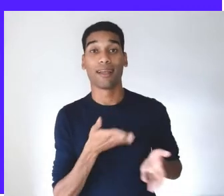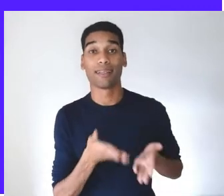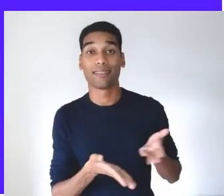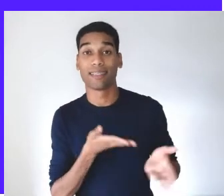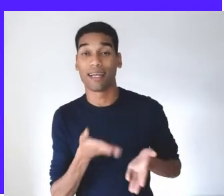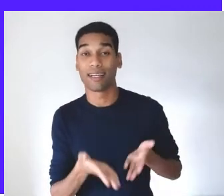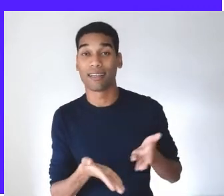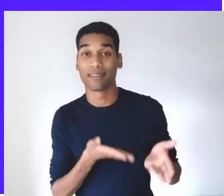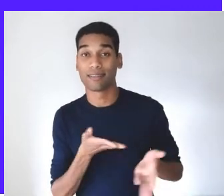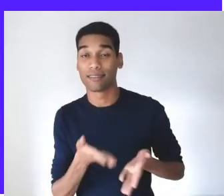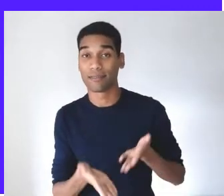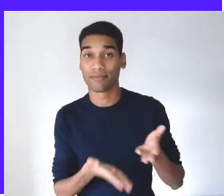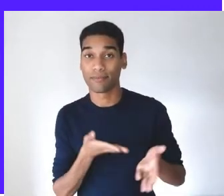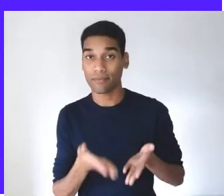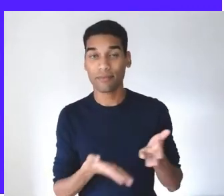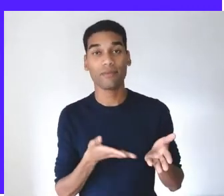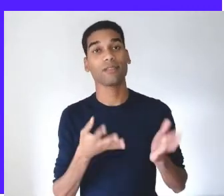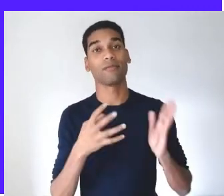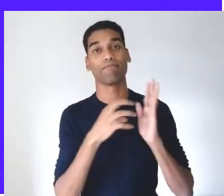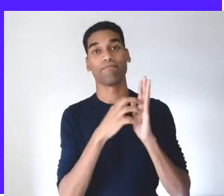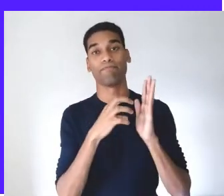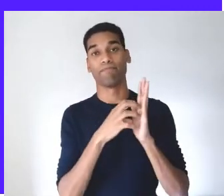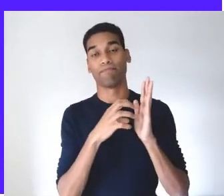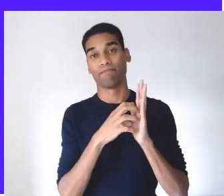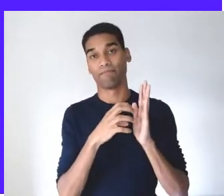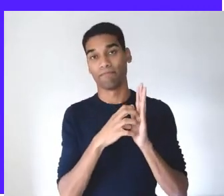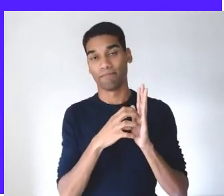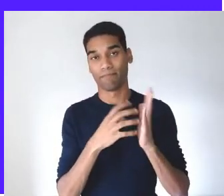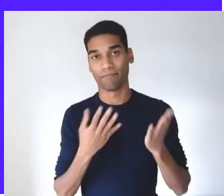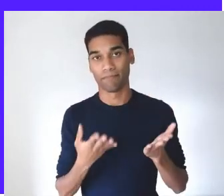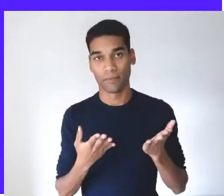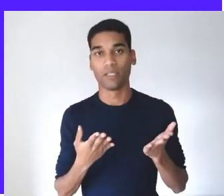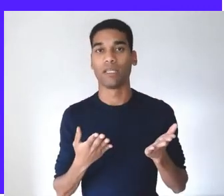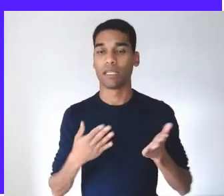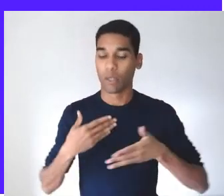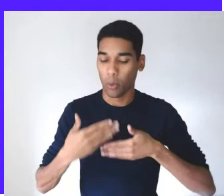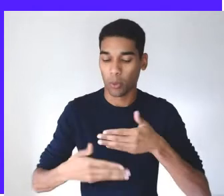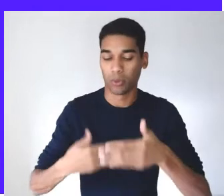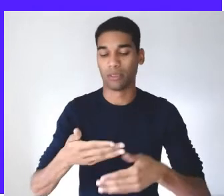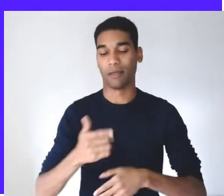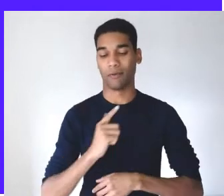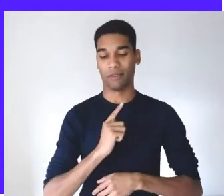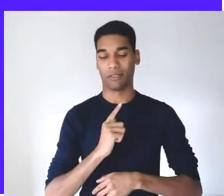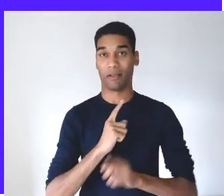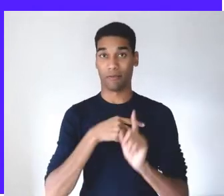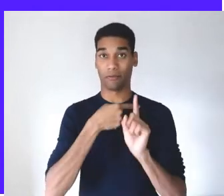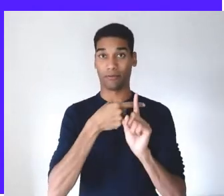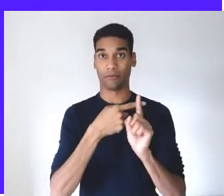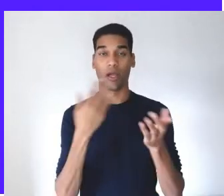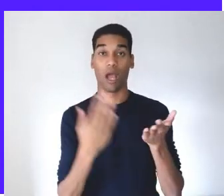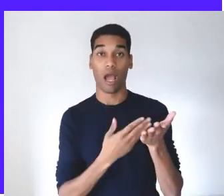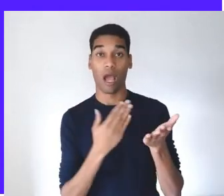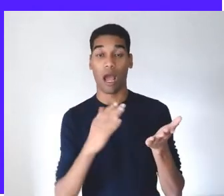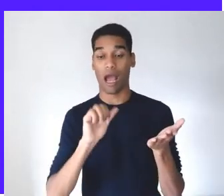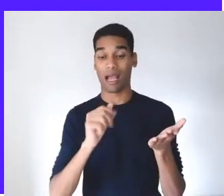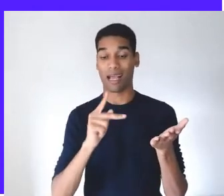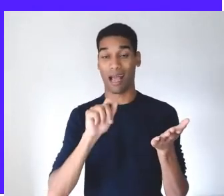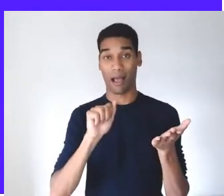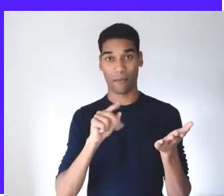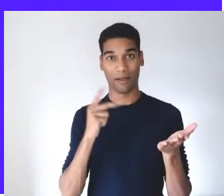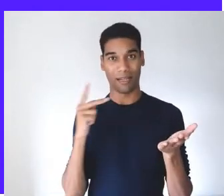para AIDS e como que isso teve um impacto super positivo. Ela fez uma capa, acho que da revista do New York Times sobre isso, e essa